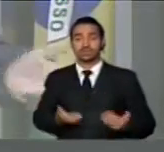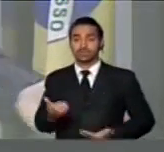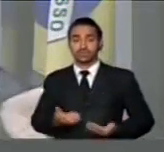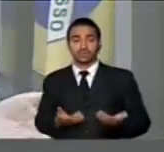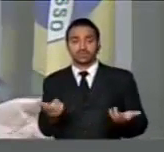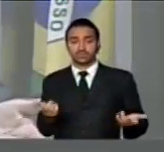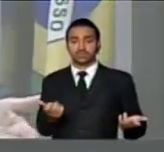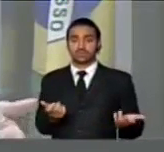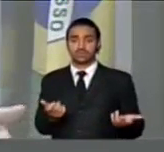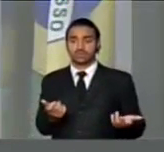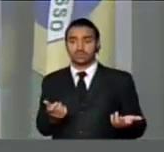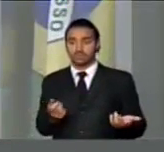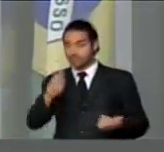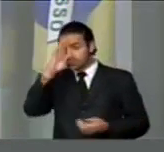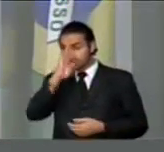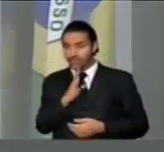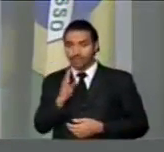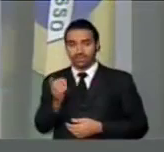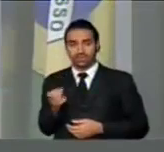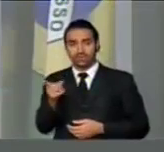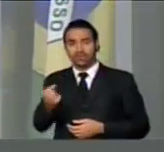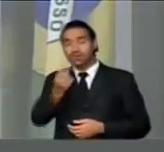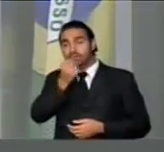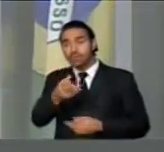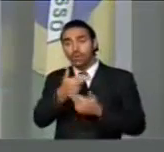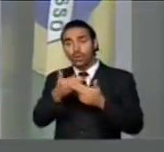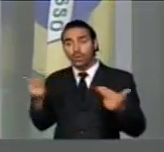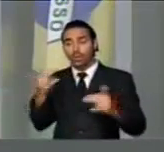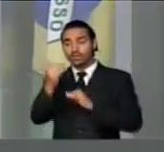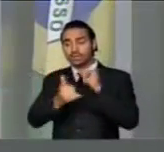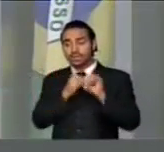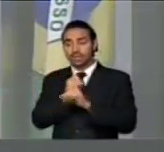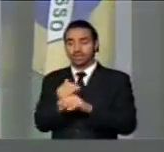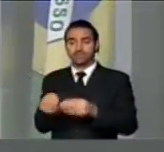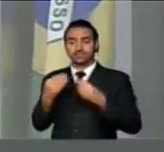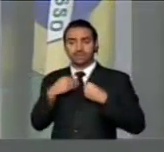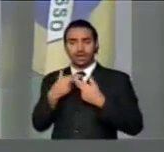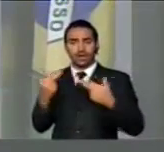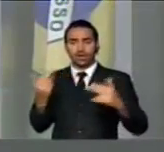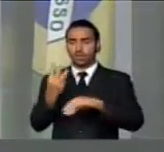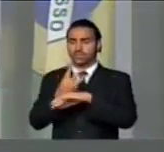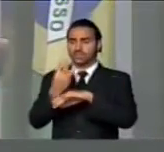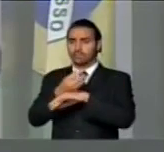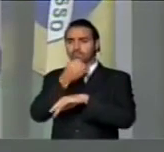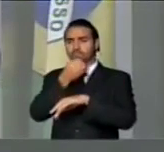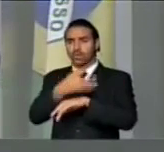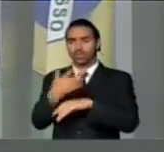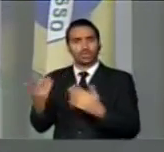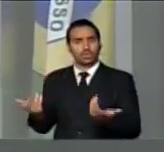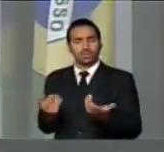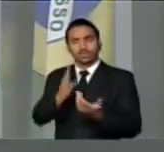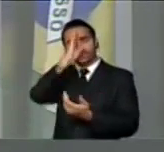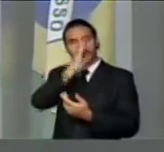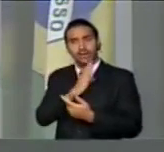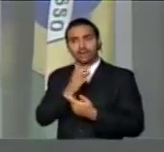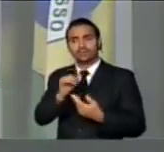a custo zero. É uma das boas coisas que a internet oferece hoje para todos, não